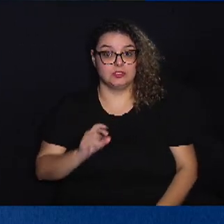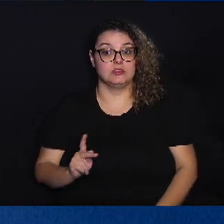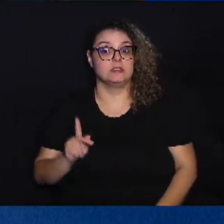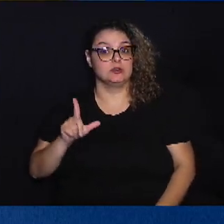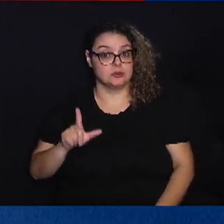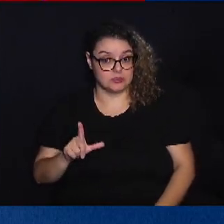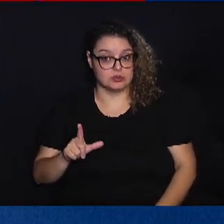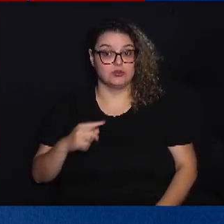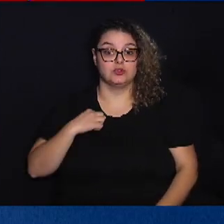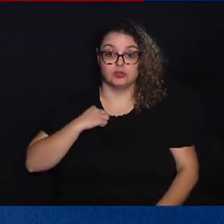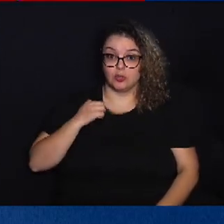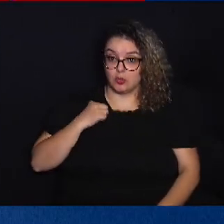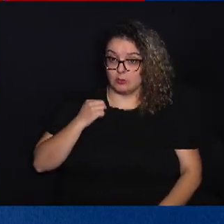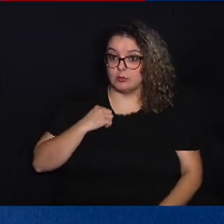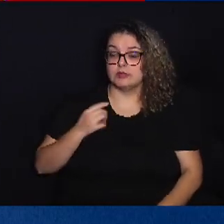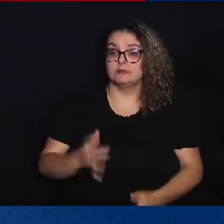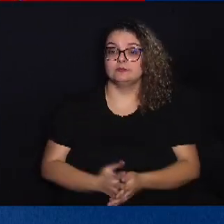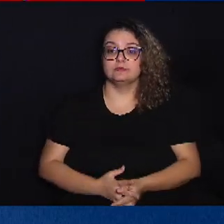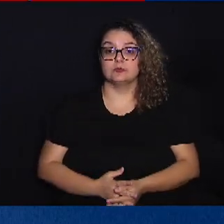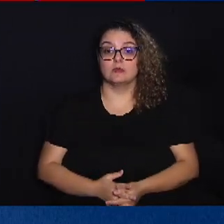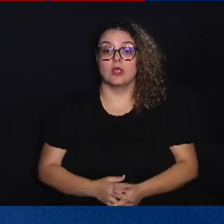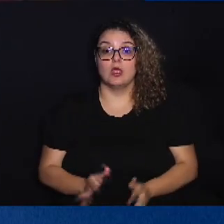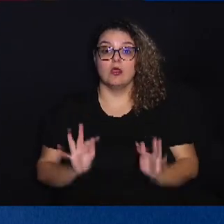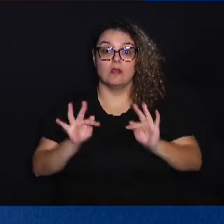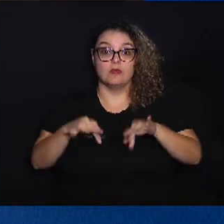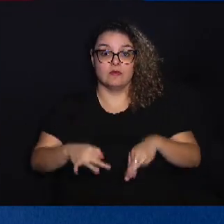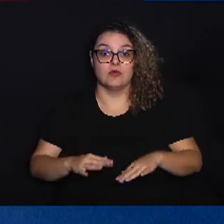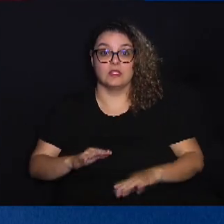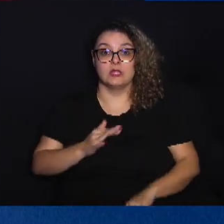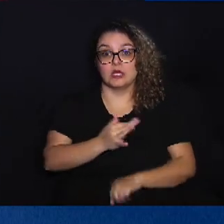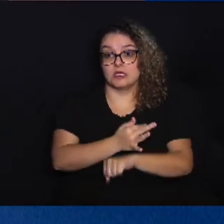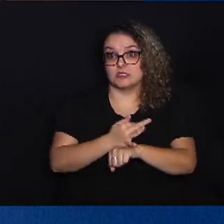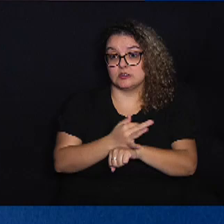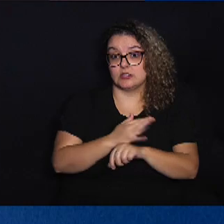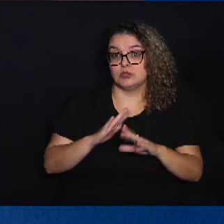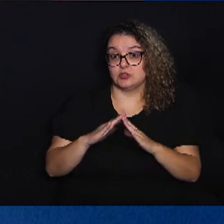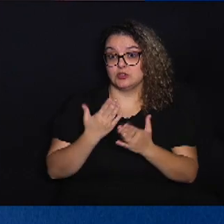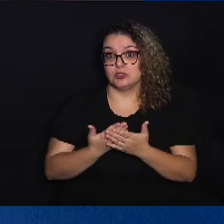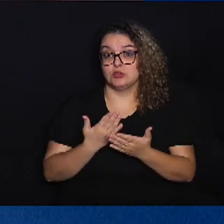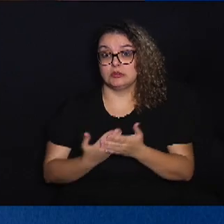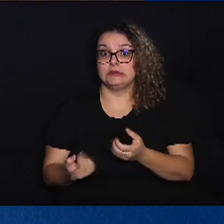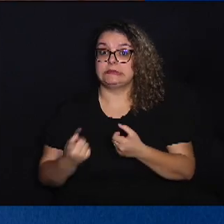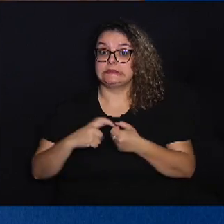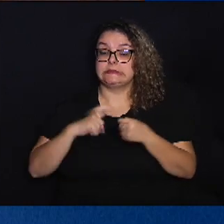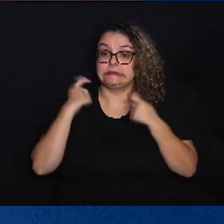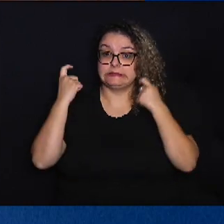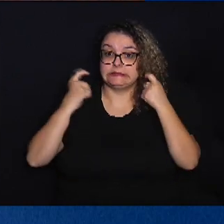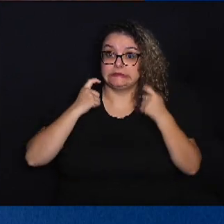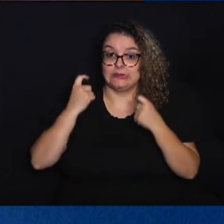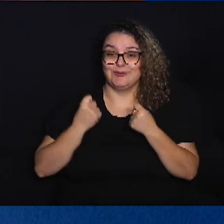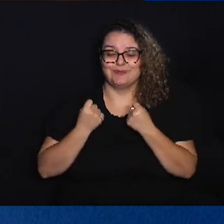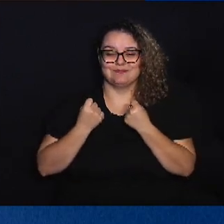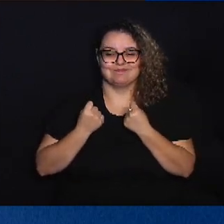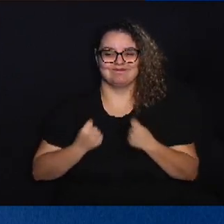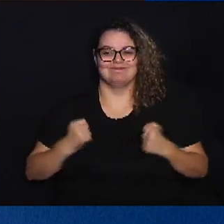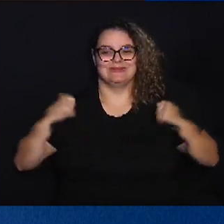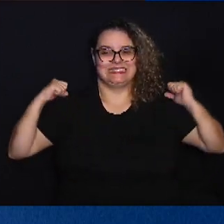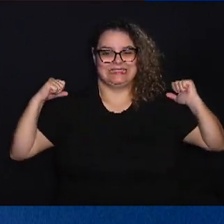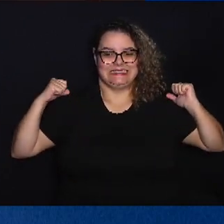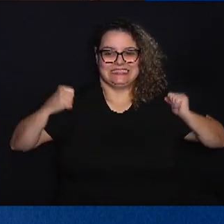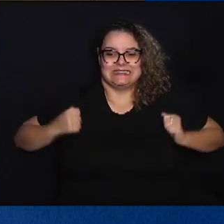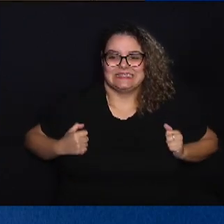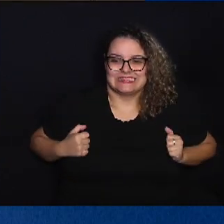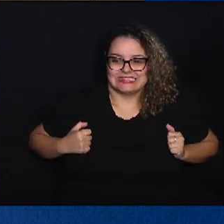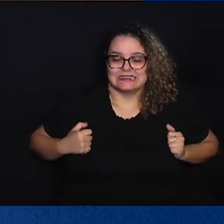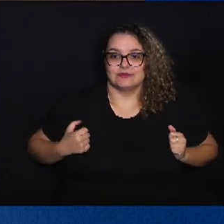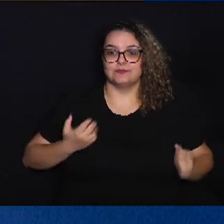de roupas. Fim das férias escolares e volta a preocupação sobre o peso da mochila para as